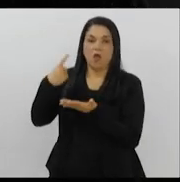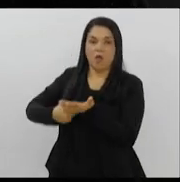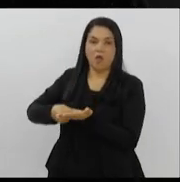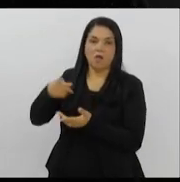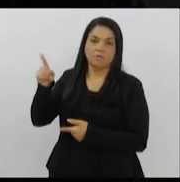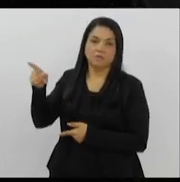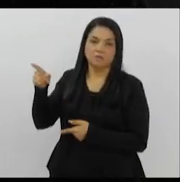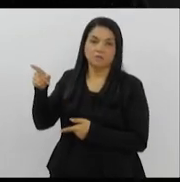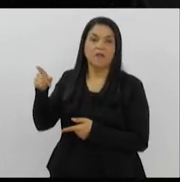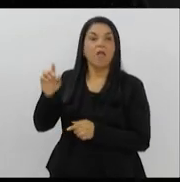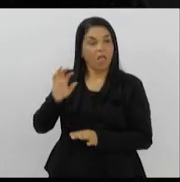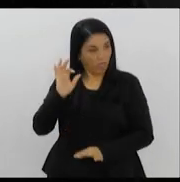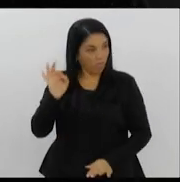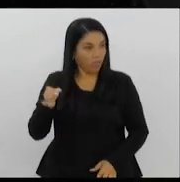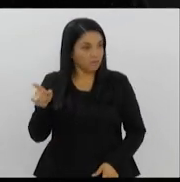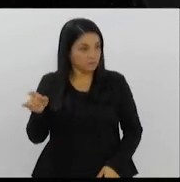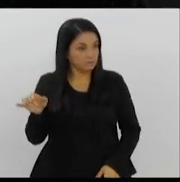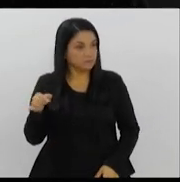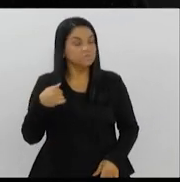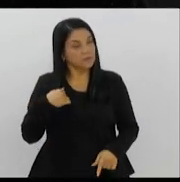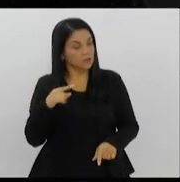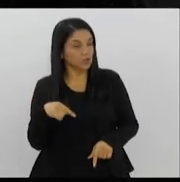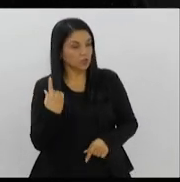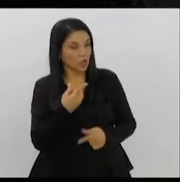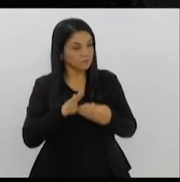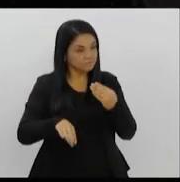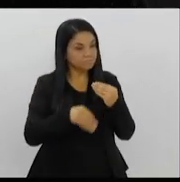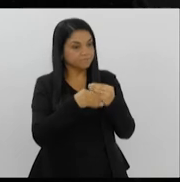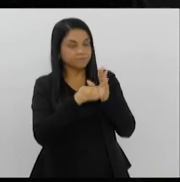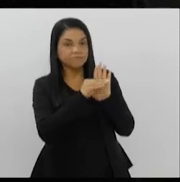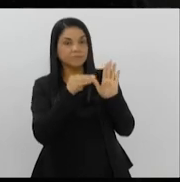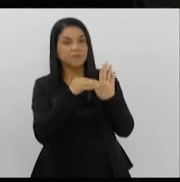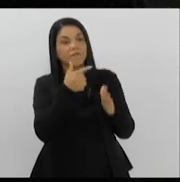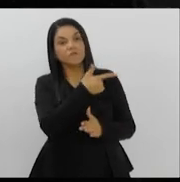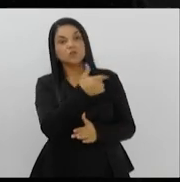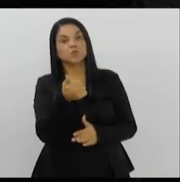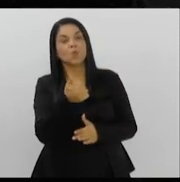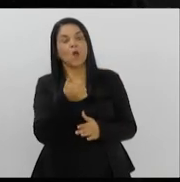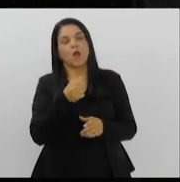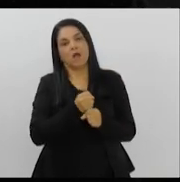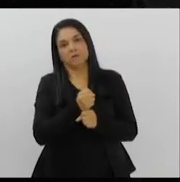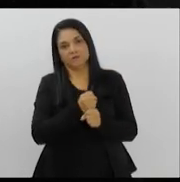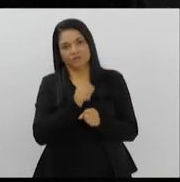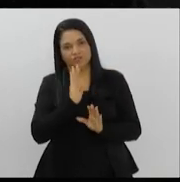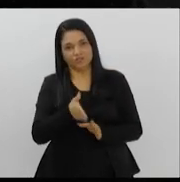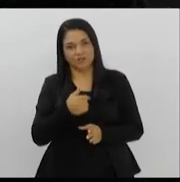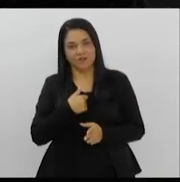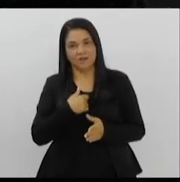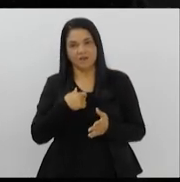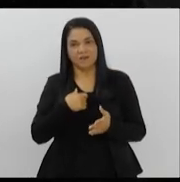o é, mas podemos fazê-lo aqui. Eu emendo o orçamento durante 21 anos. que você faça